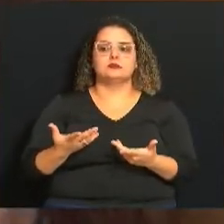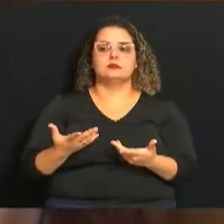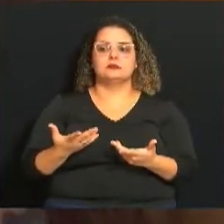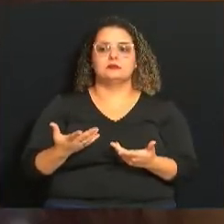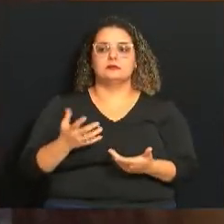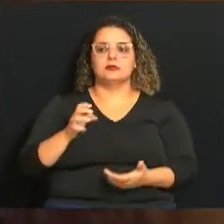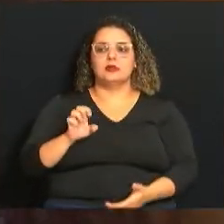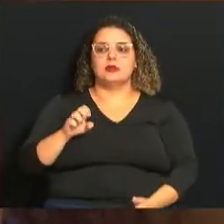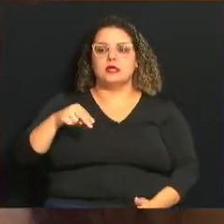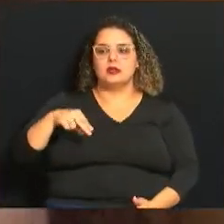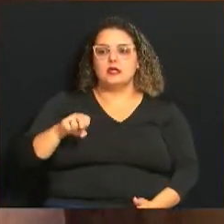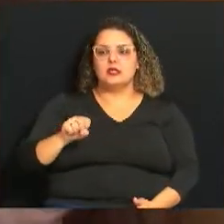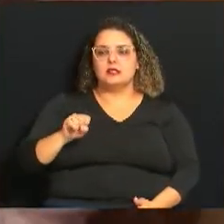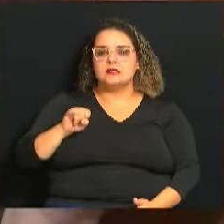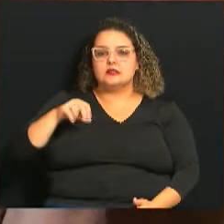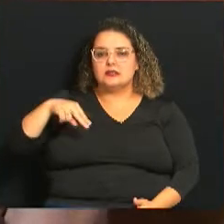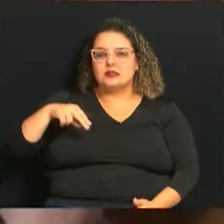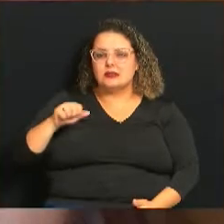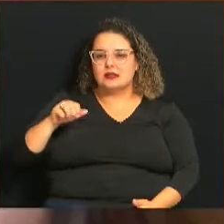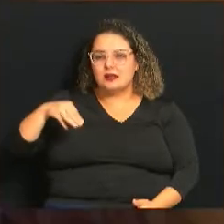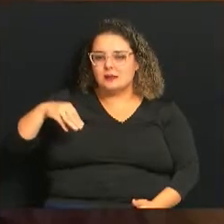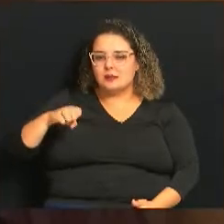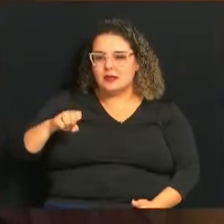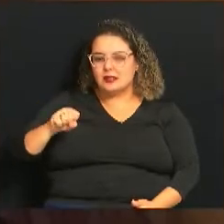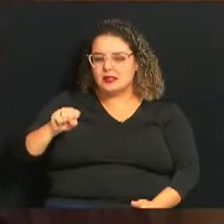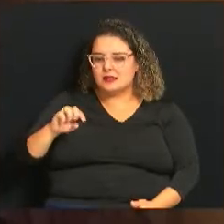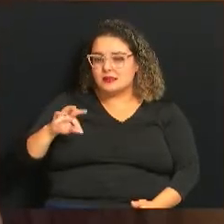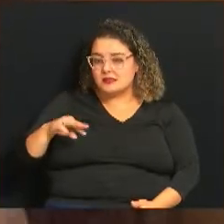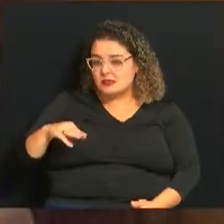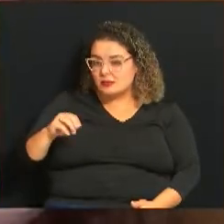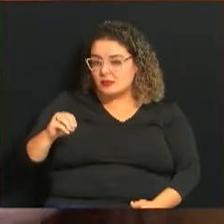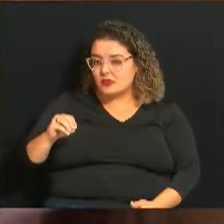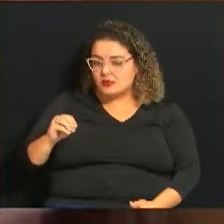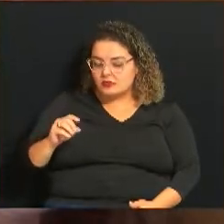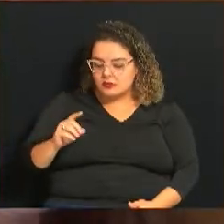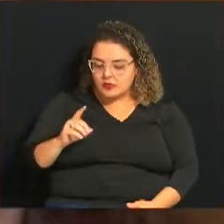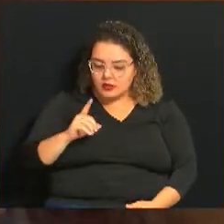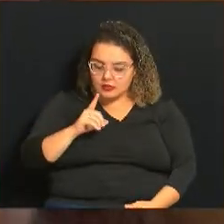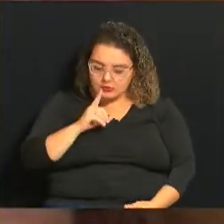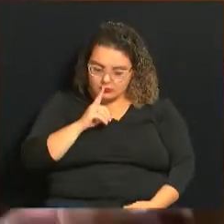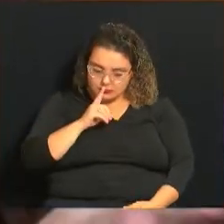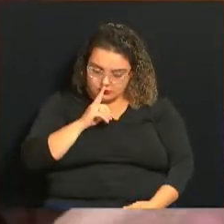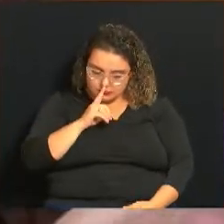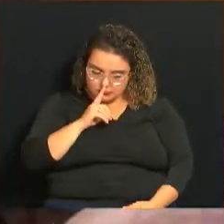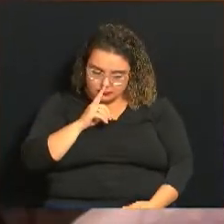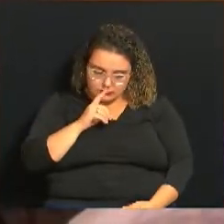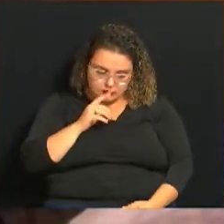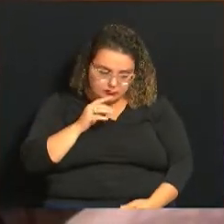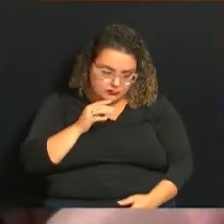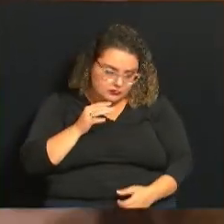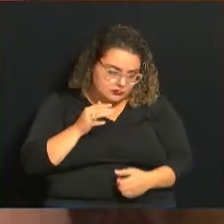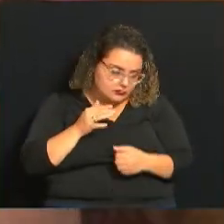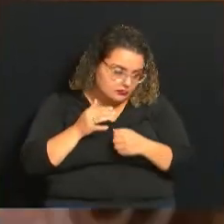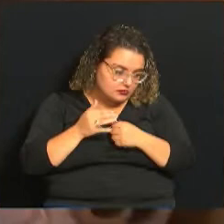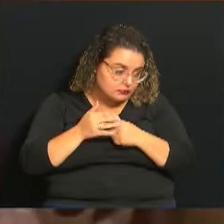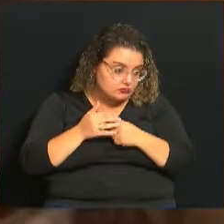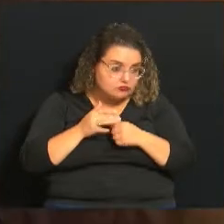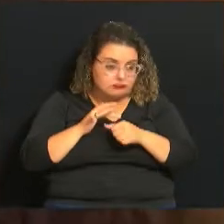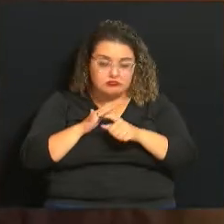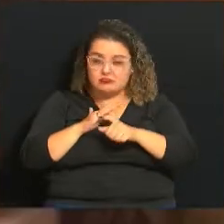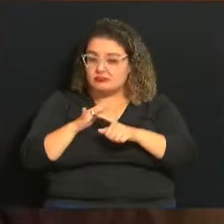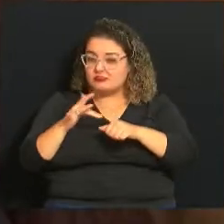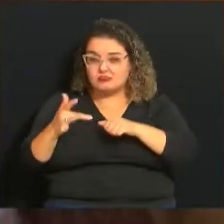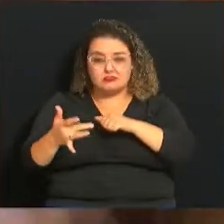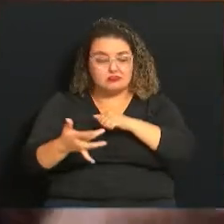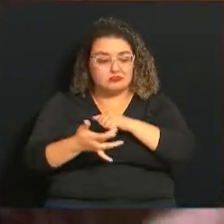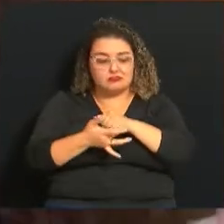ensimesmamento, isso de se fechar, né? De ficar muito calado, de inclusive sair de redes sociais. A gente vê muitos adolescentes